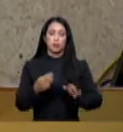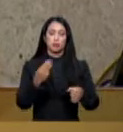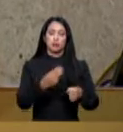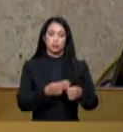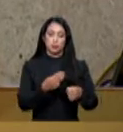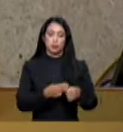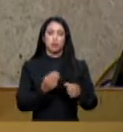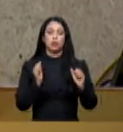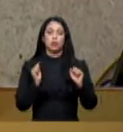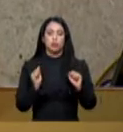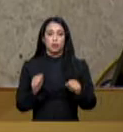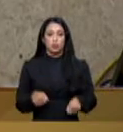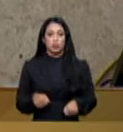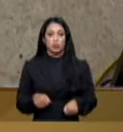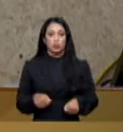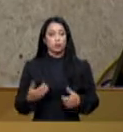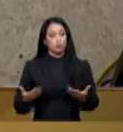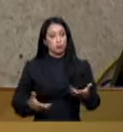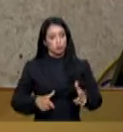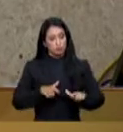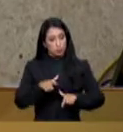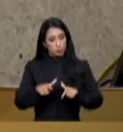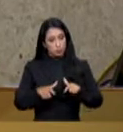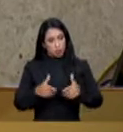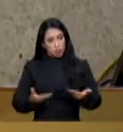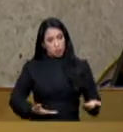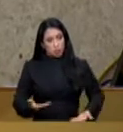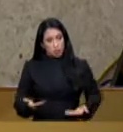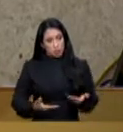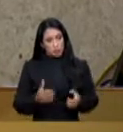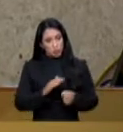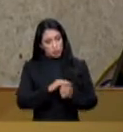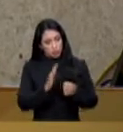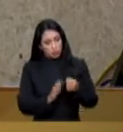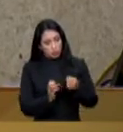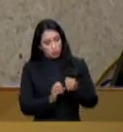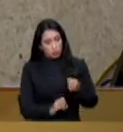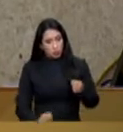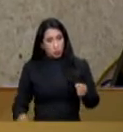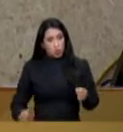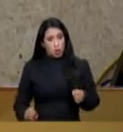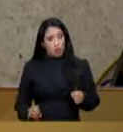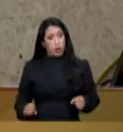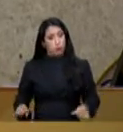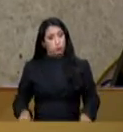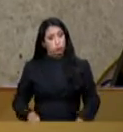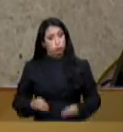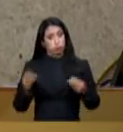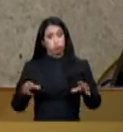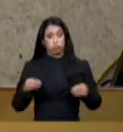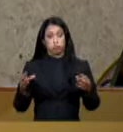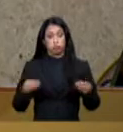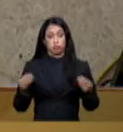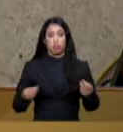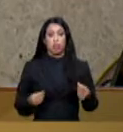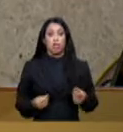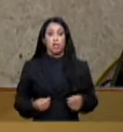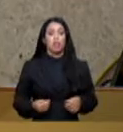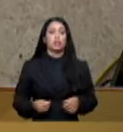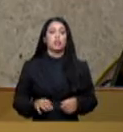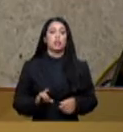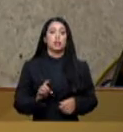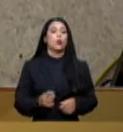poder concedente do serviço público de saneamento básico, o alto custo e o monopólio natural do